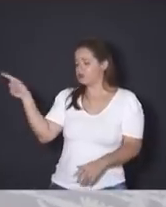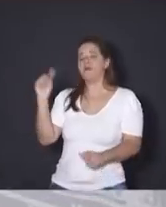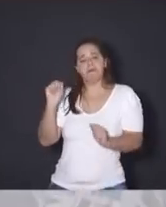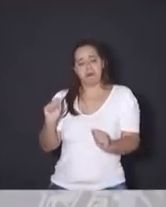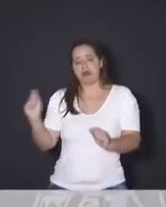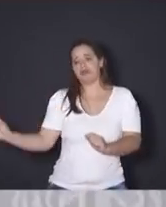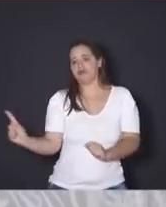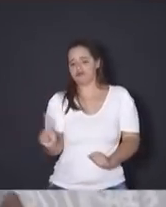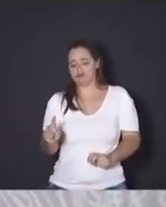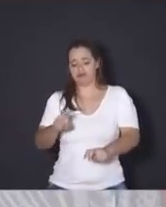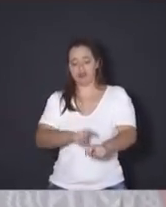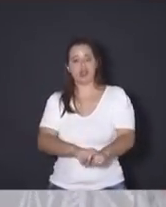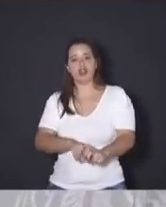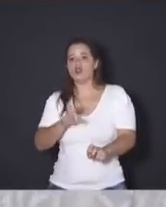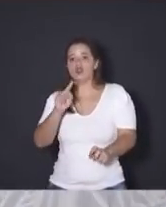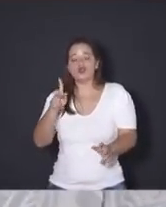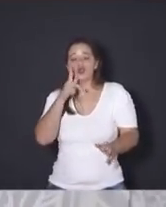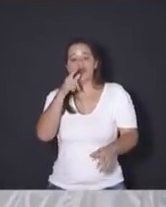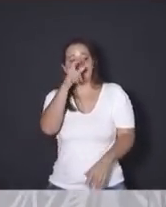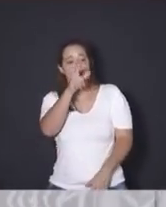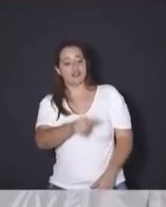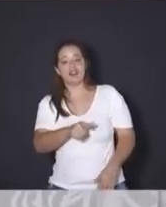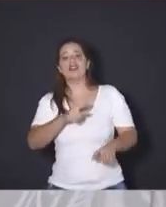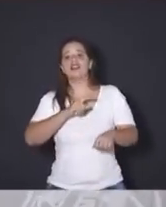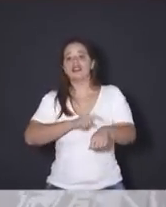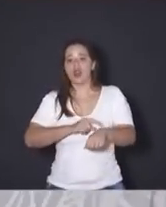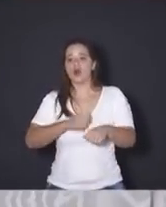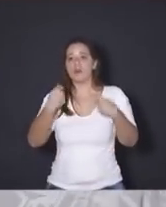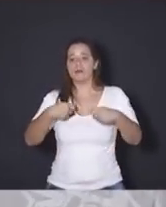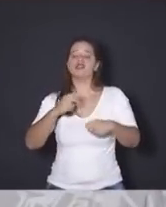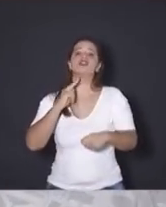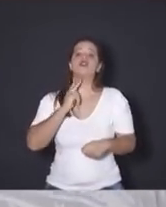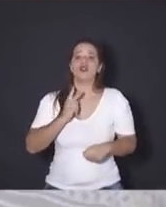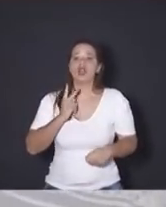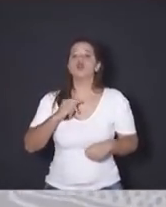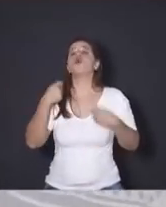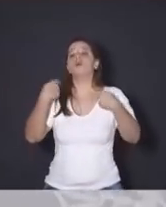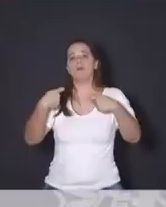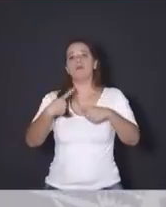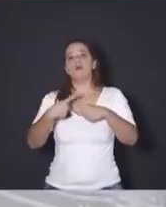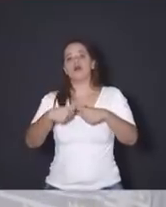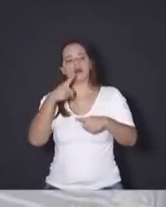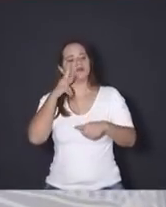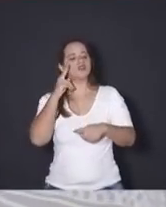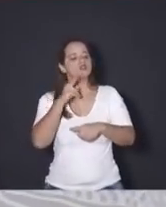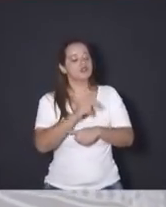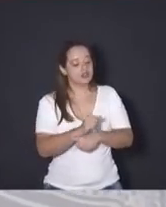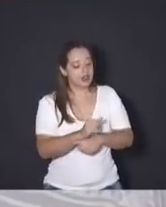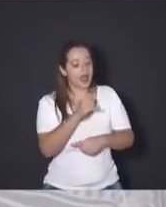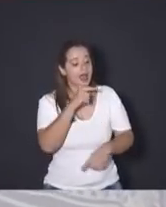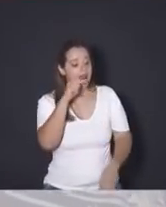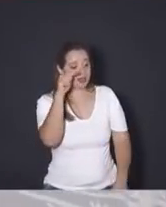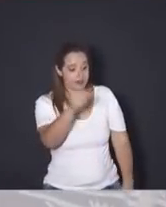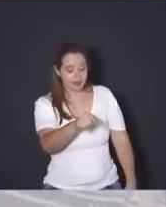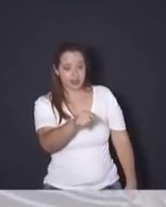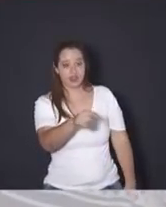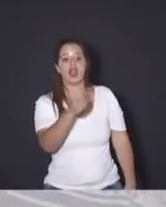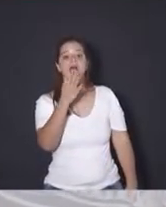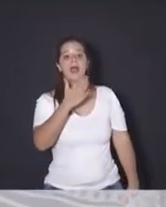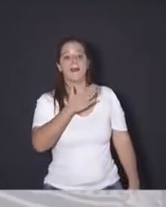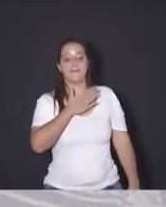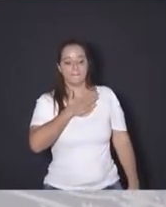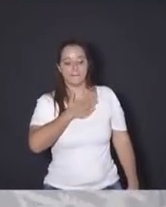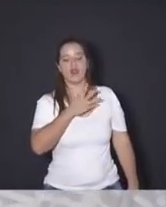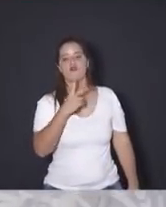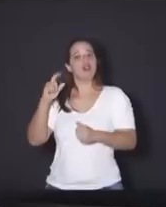com acessórios trazem exercendo um papel mas na hora que você precisa ser vereador você é porque a pessoa quer virar pra você dizer ali é o meu